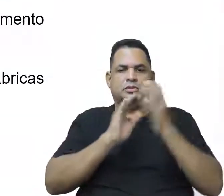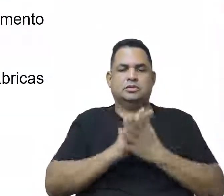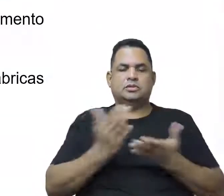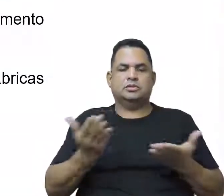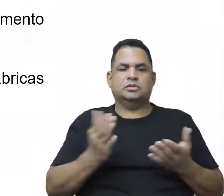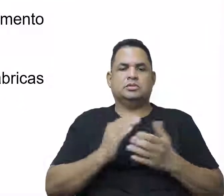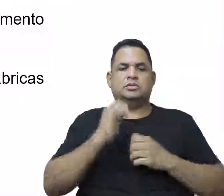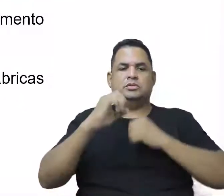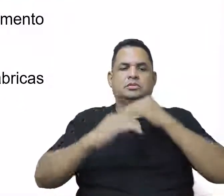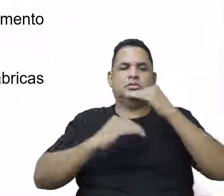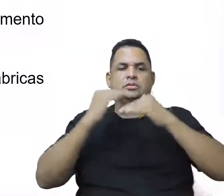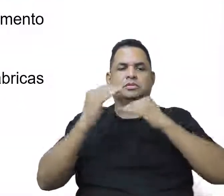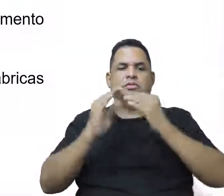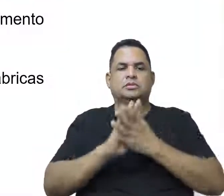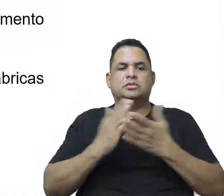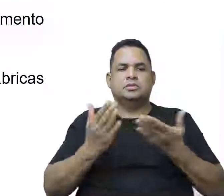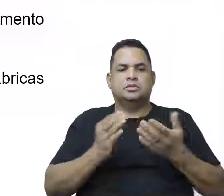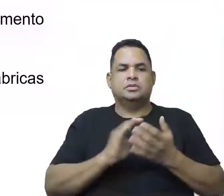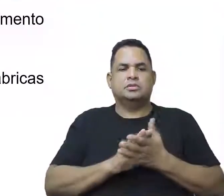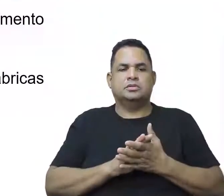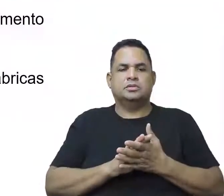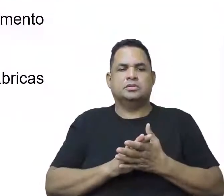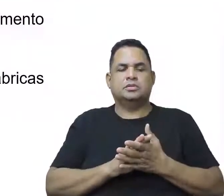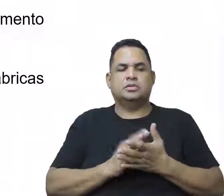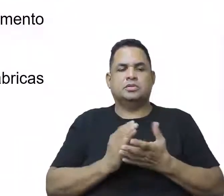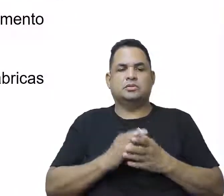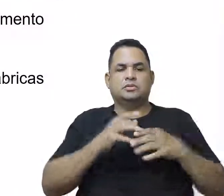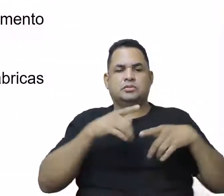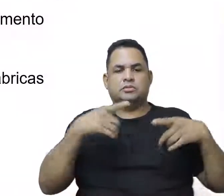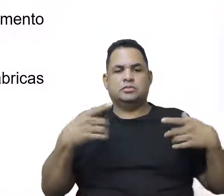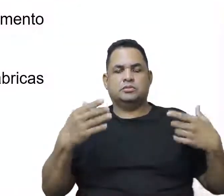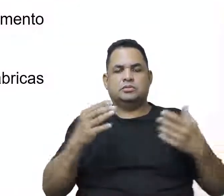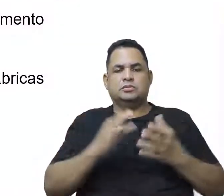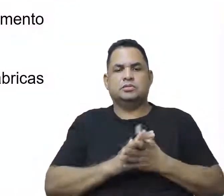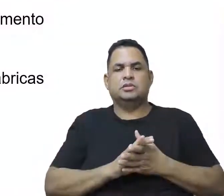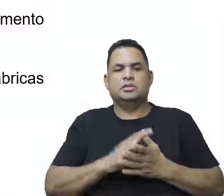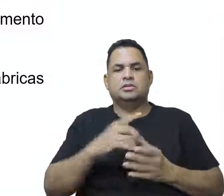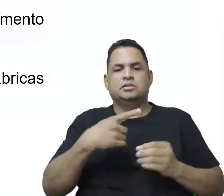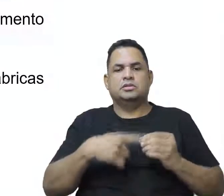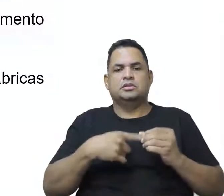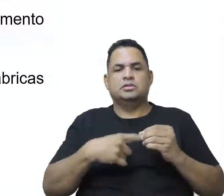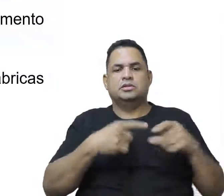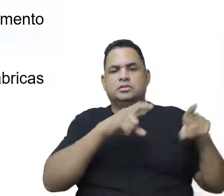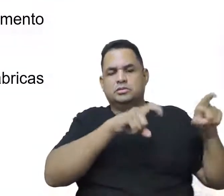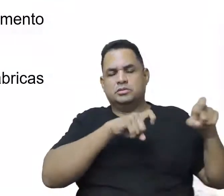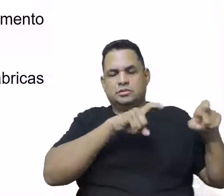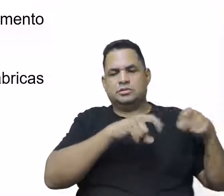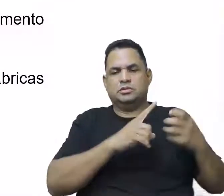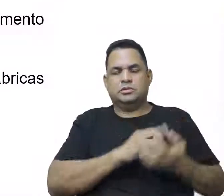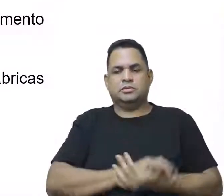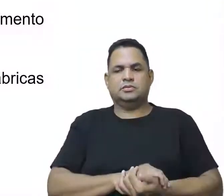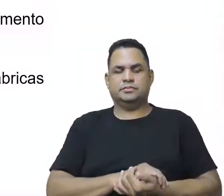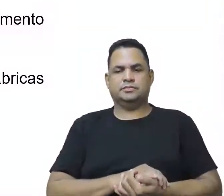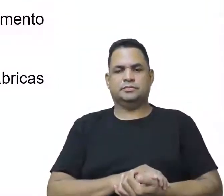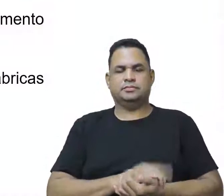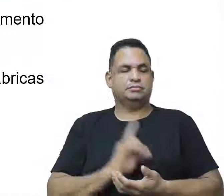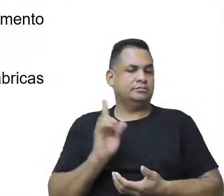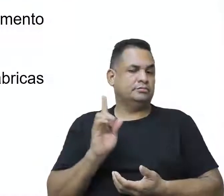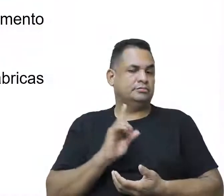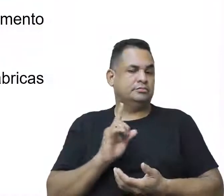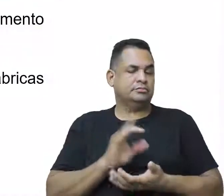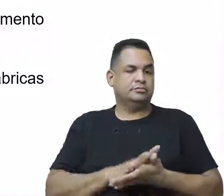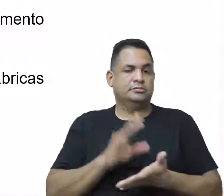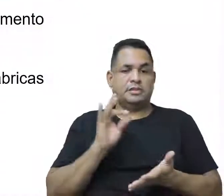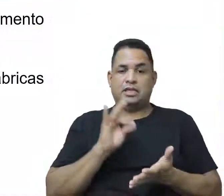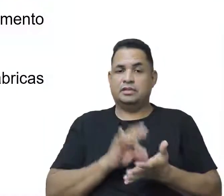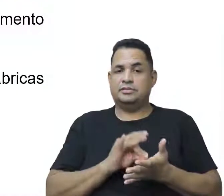fábricas e o seu desenvolvimento levou ao crescimento das cidades rurais? Não, né, gente? Na verdade, levou